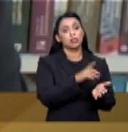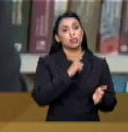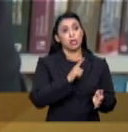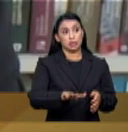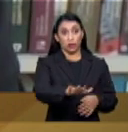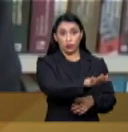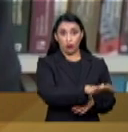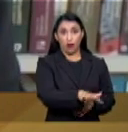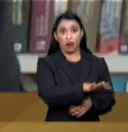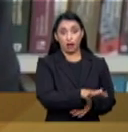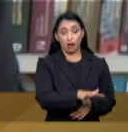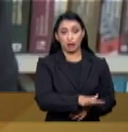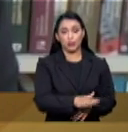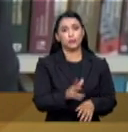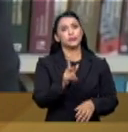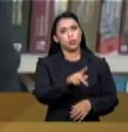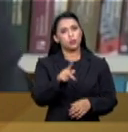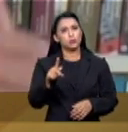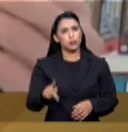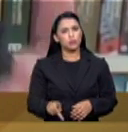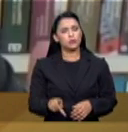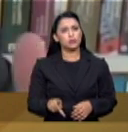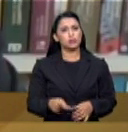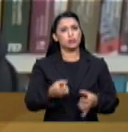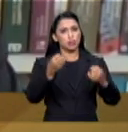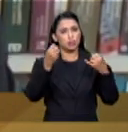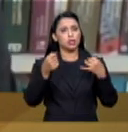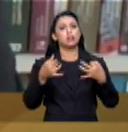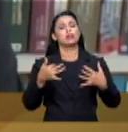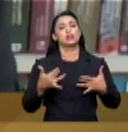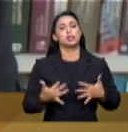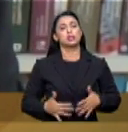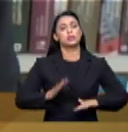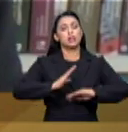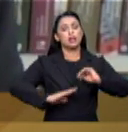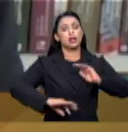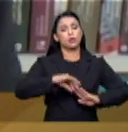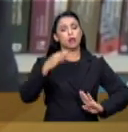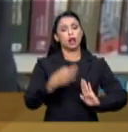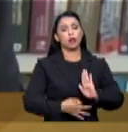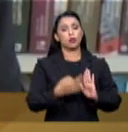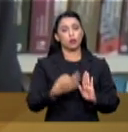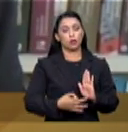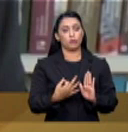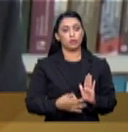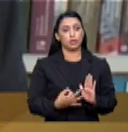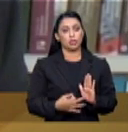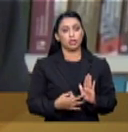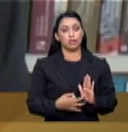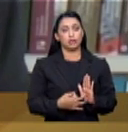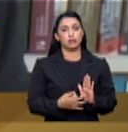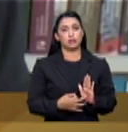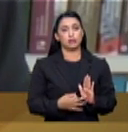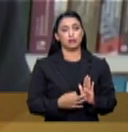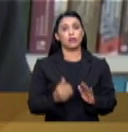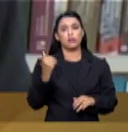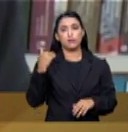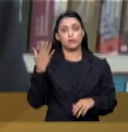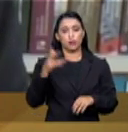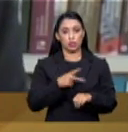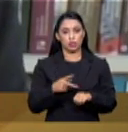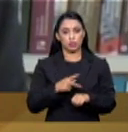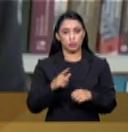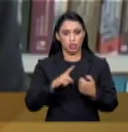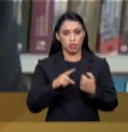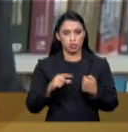julgados. E dizem os professores para estender essa competência para aquela hipótese das causas internacionais do artigo